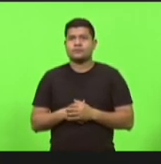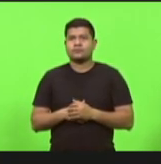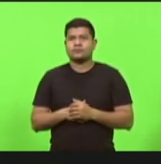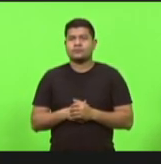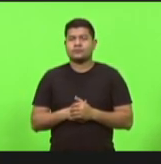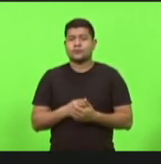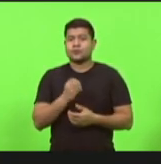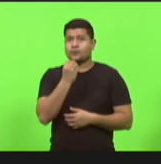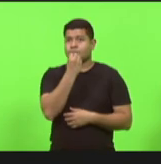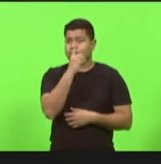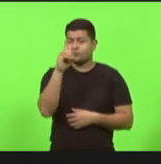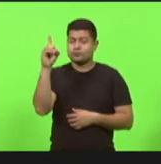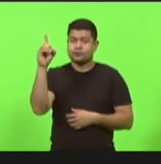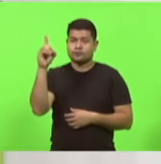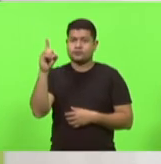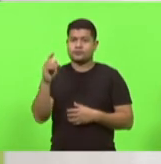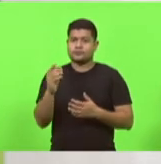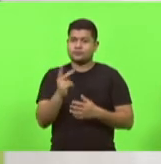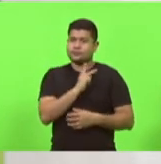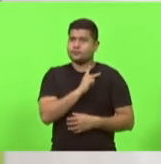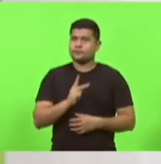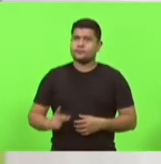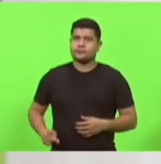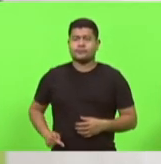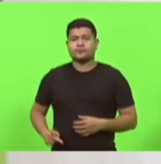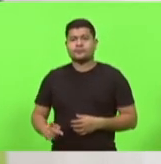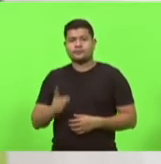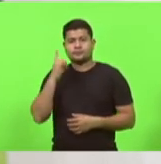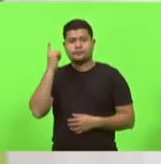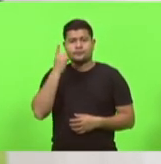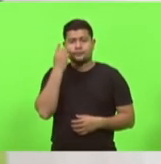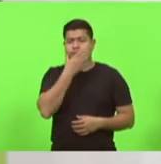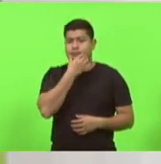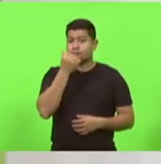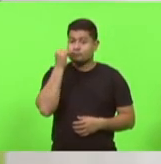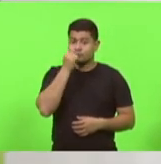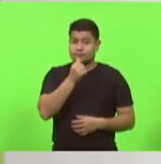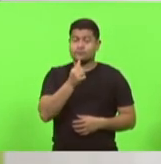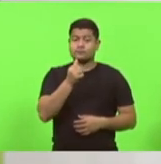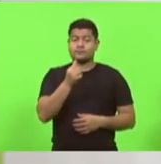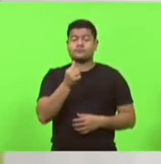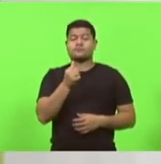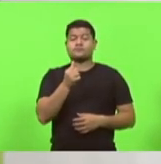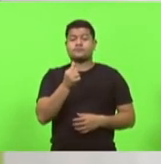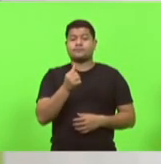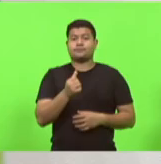Bom dia, senhor presidente, senhores deputados, deputadas.